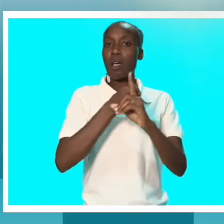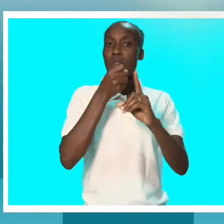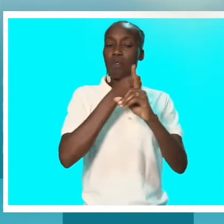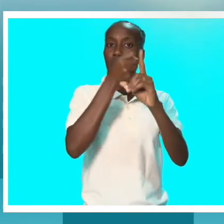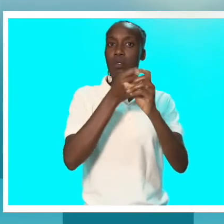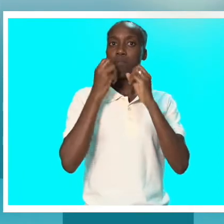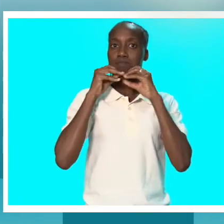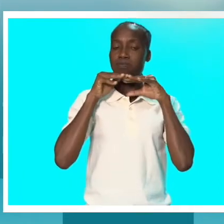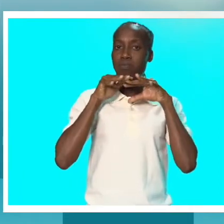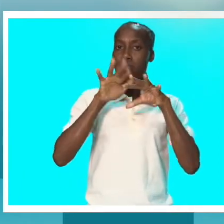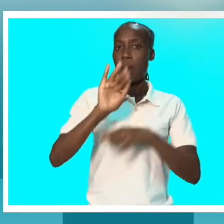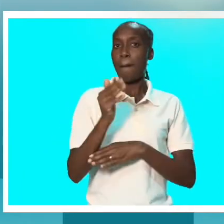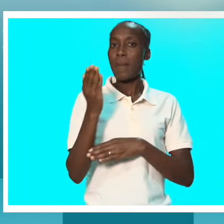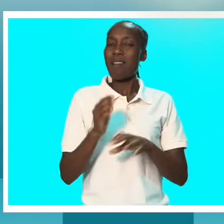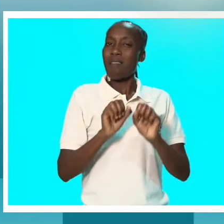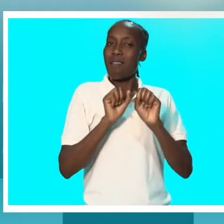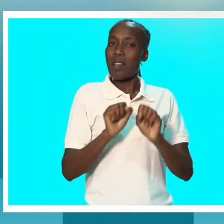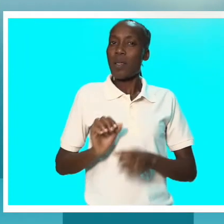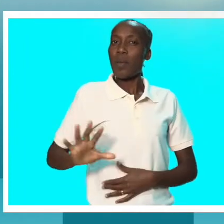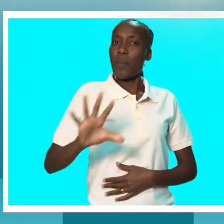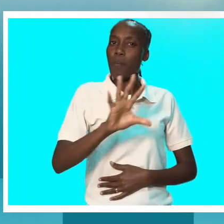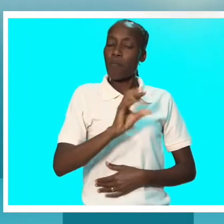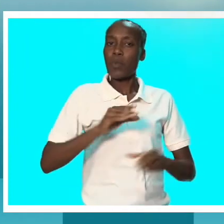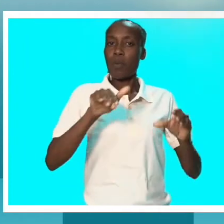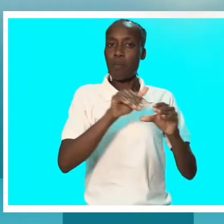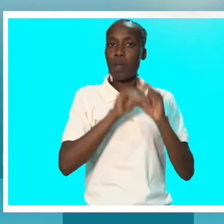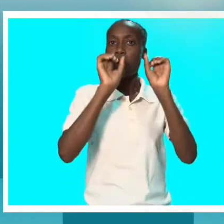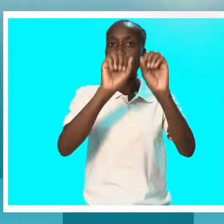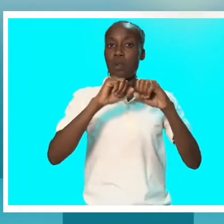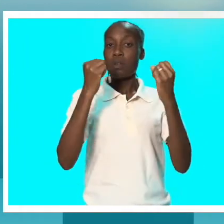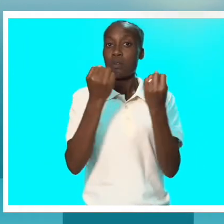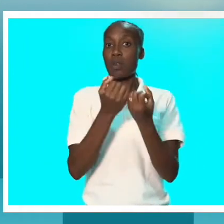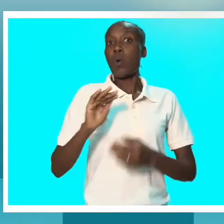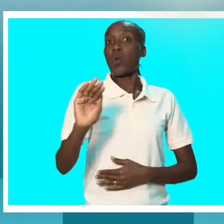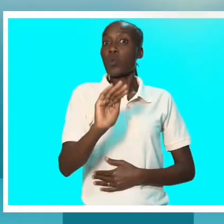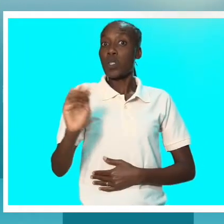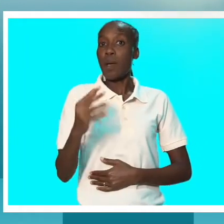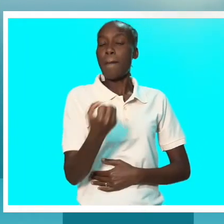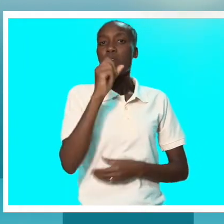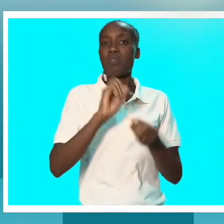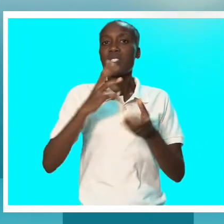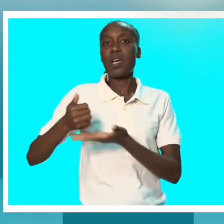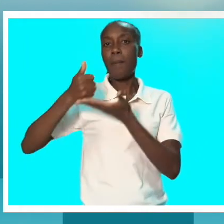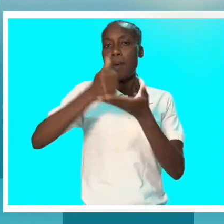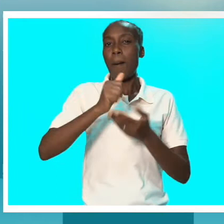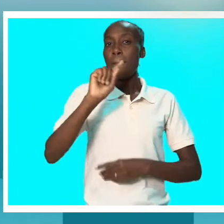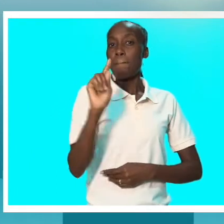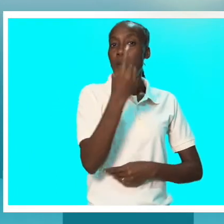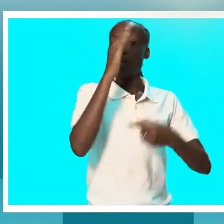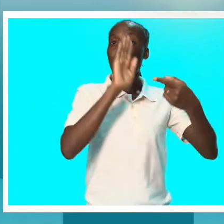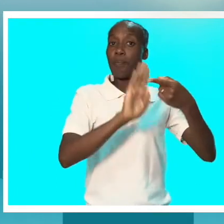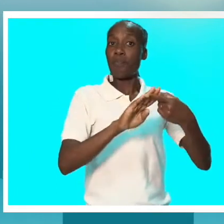advocacia para garantir que todos os membros da sociedade possam contribuir,